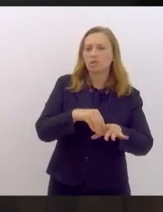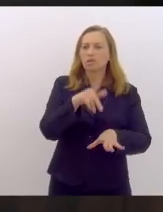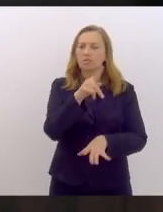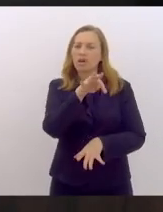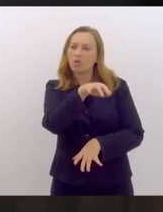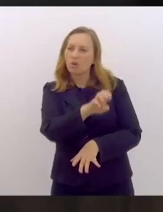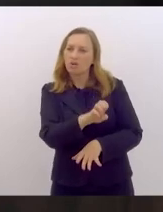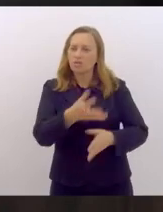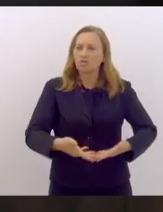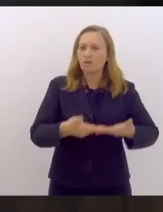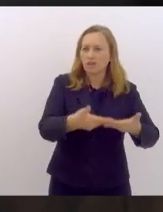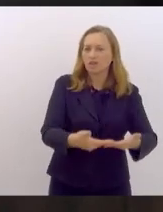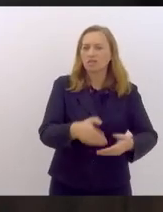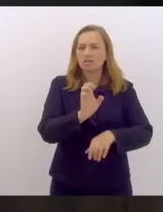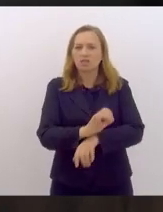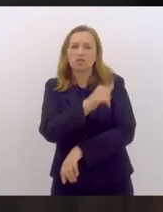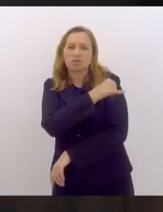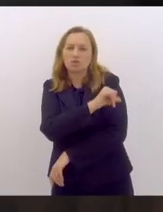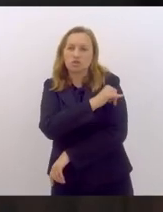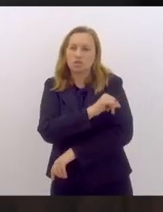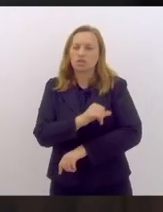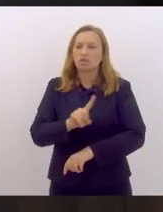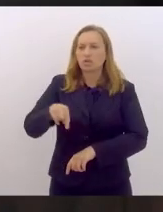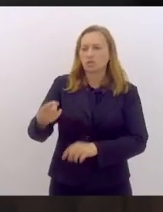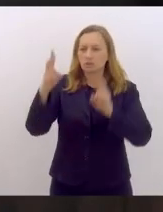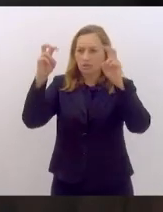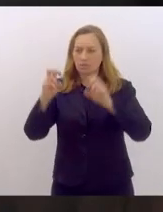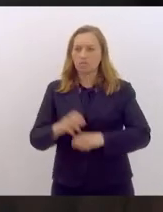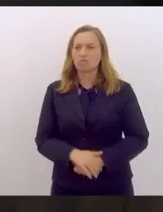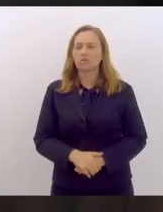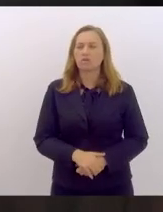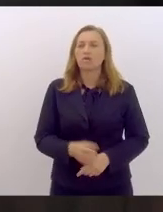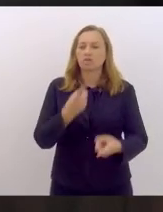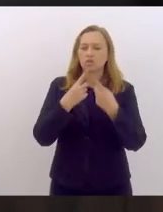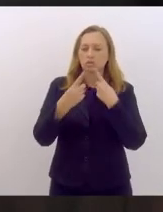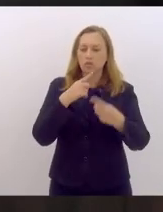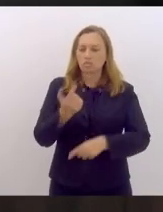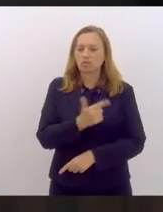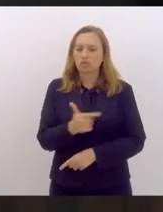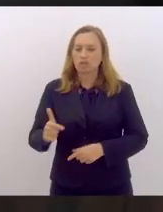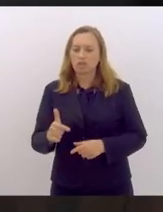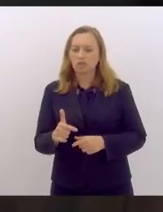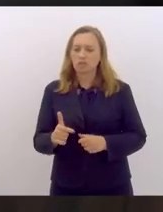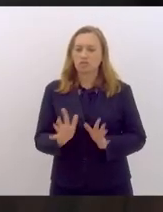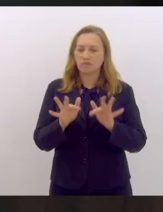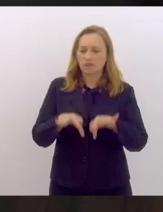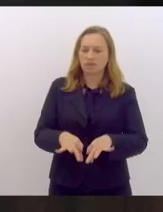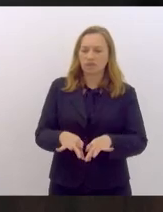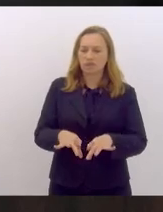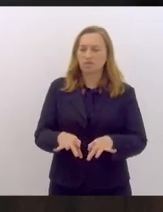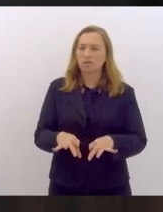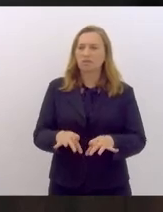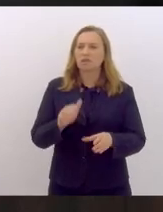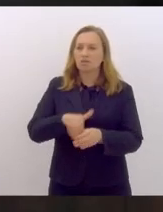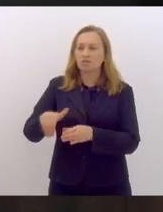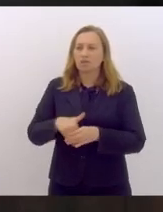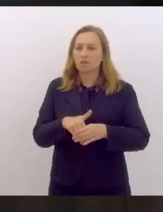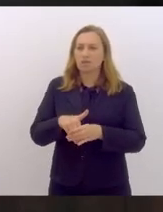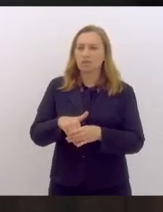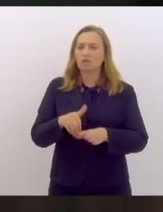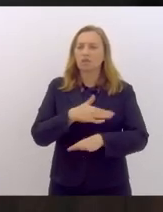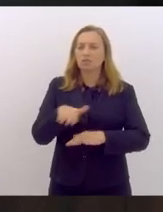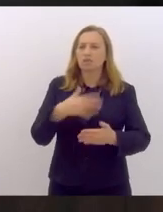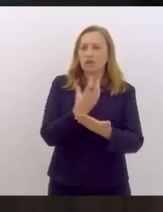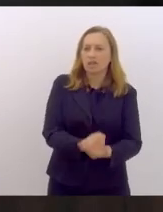promocionais ofertados no âmbito do Estado do Rio de Janeiro e da Outras Providências. Em discussão, não havendo quem queira discutir, encerrada a discussão, em votação, os